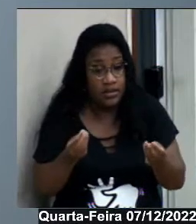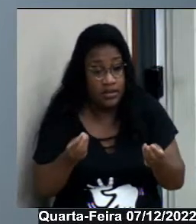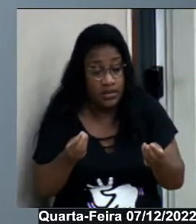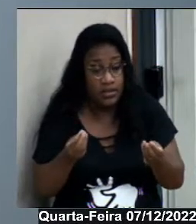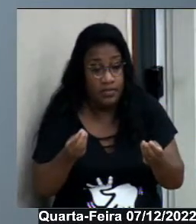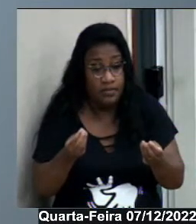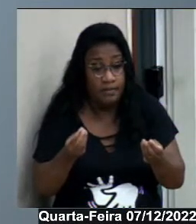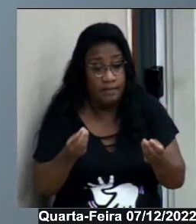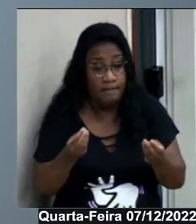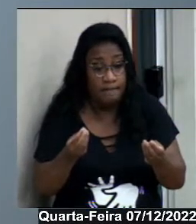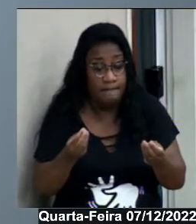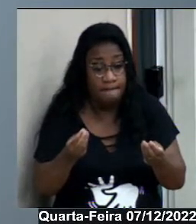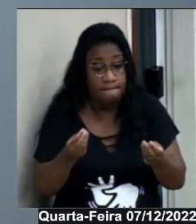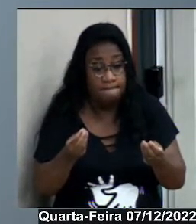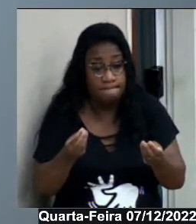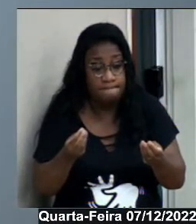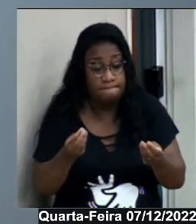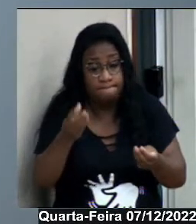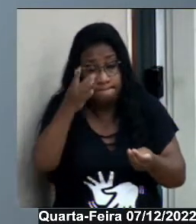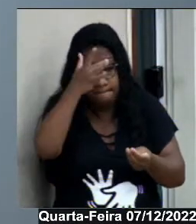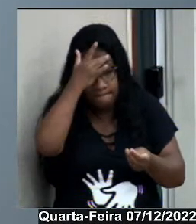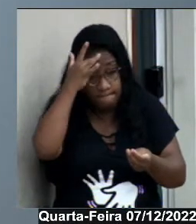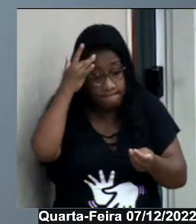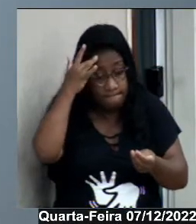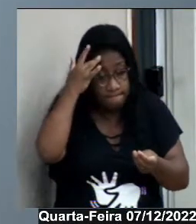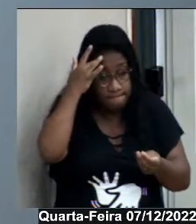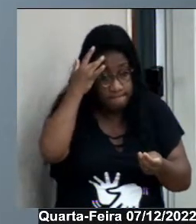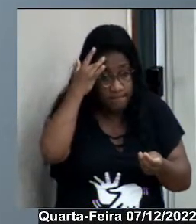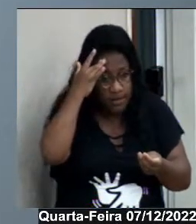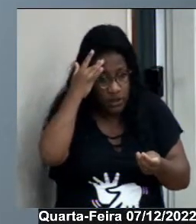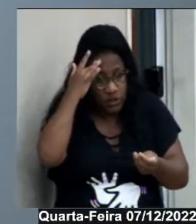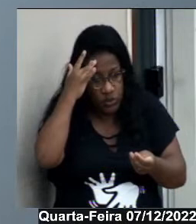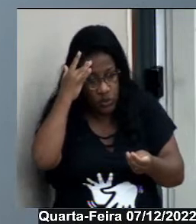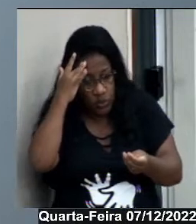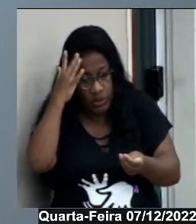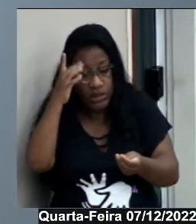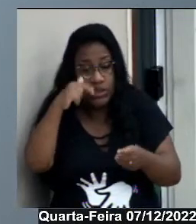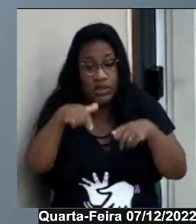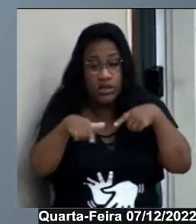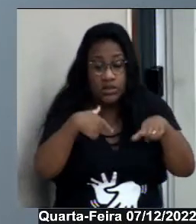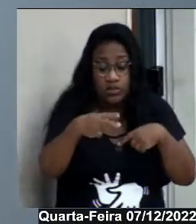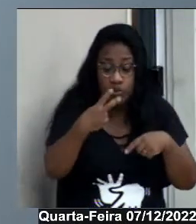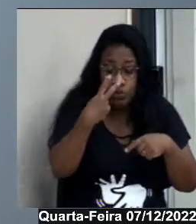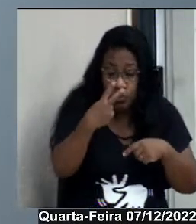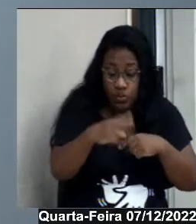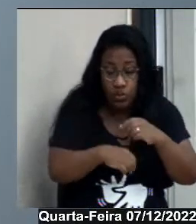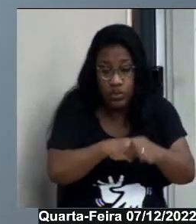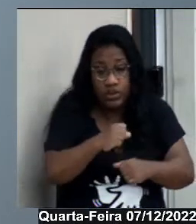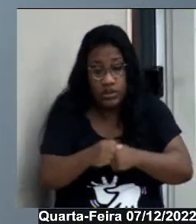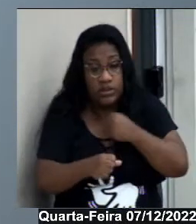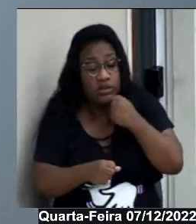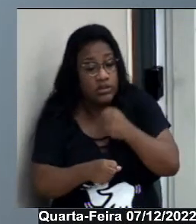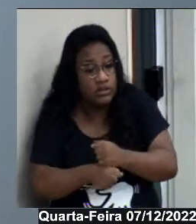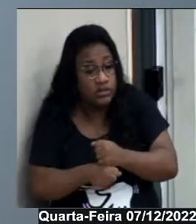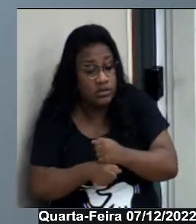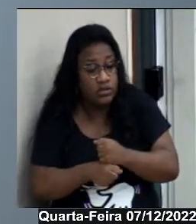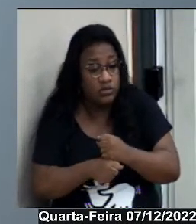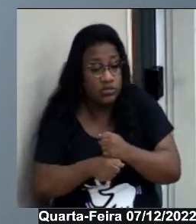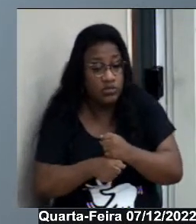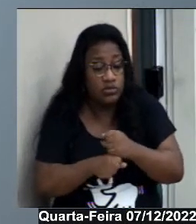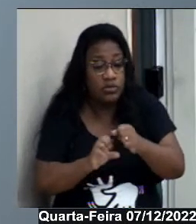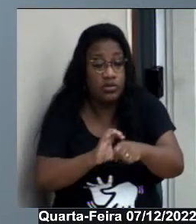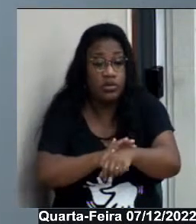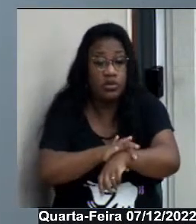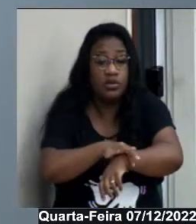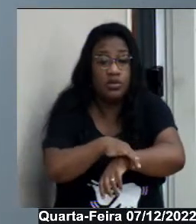uma pessoa que trabalhou 2 anos na escolta do prefeito, do vice-prefeito, do presidente da Câmara,